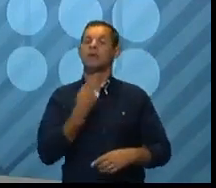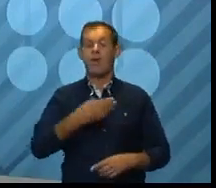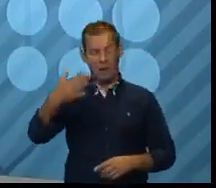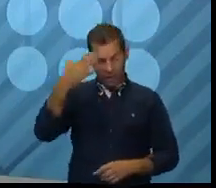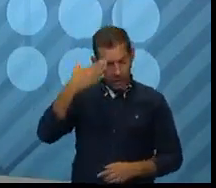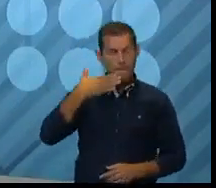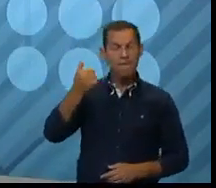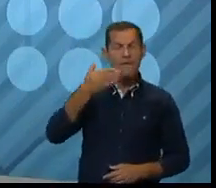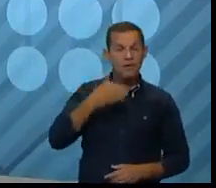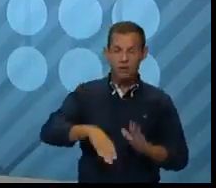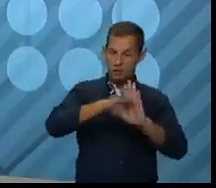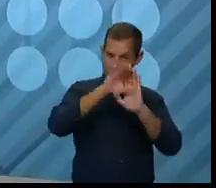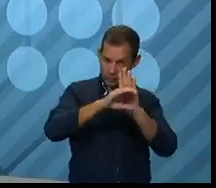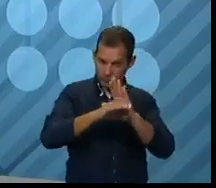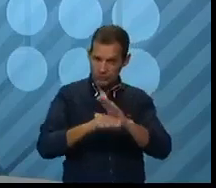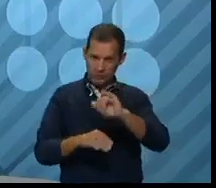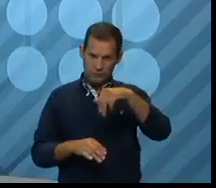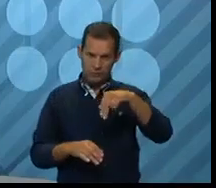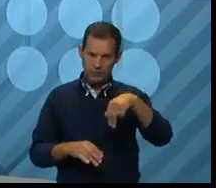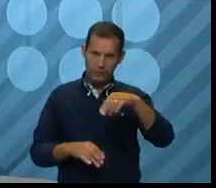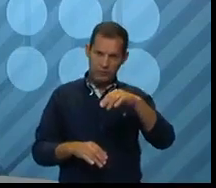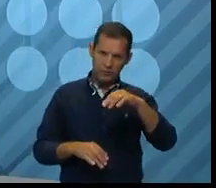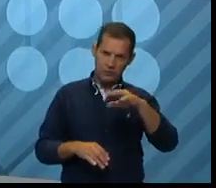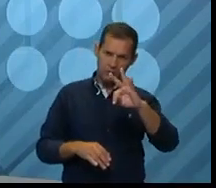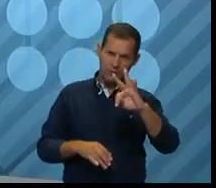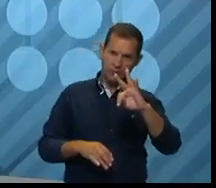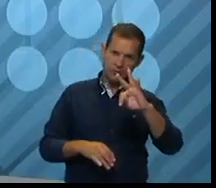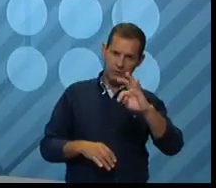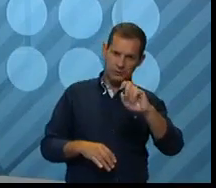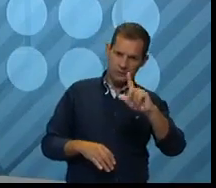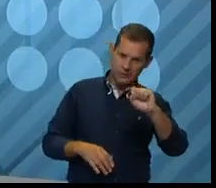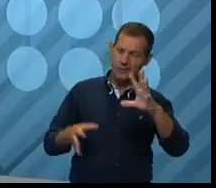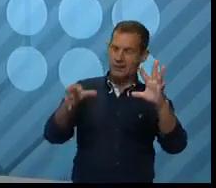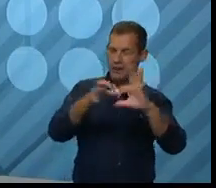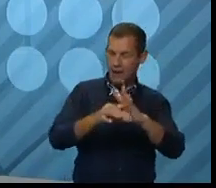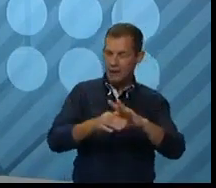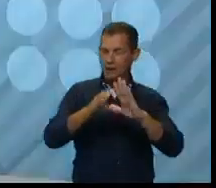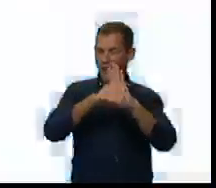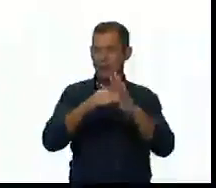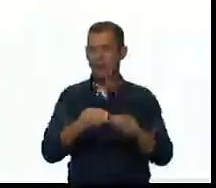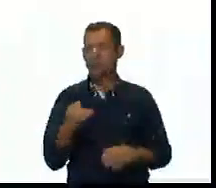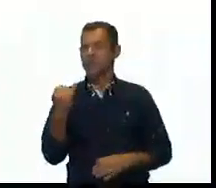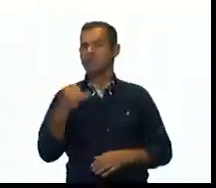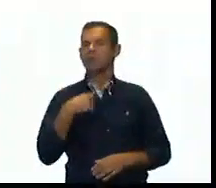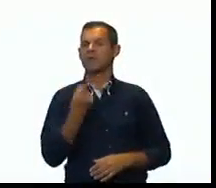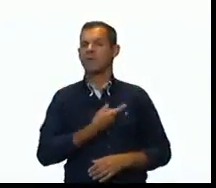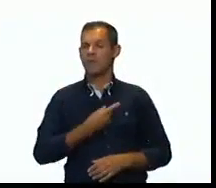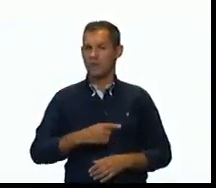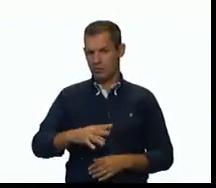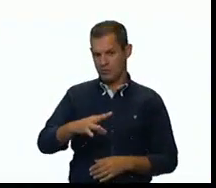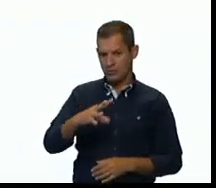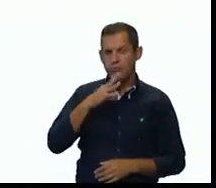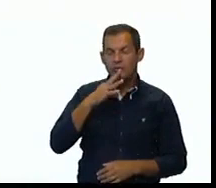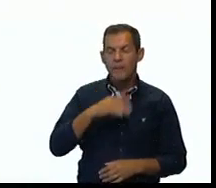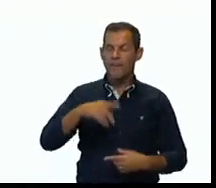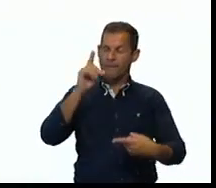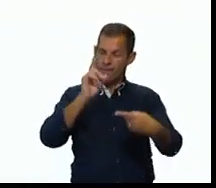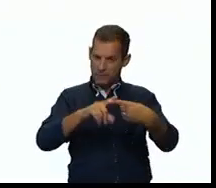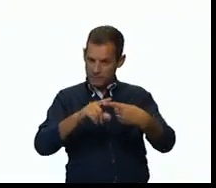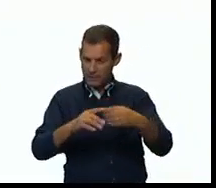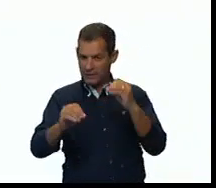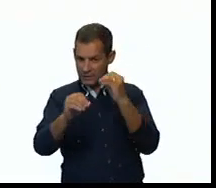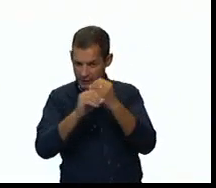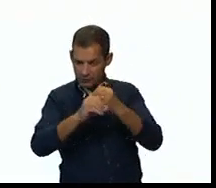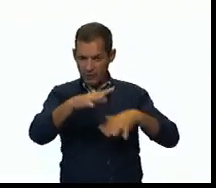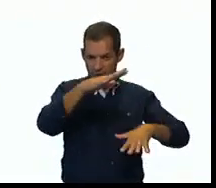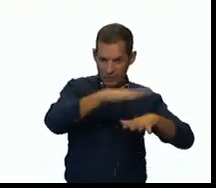entenda melhor o conceito de integrais, alguns conhecimentos prévios eles não são necessários. Acompanhe no quadro quais são eles. Bom, primeiro, as